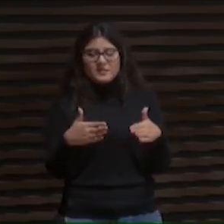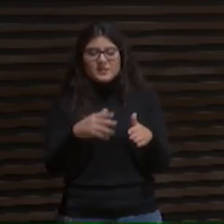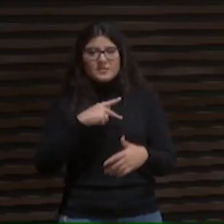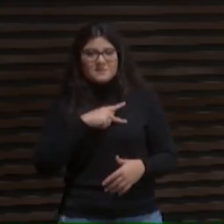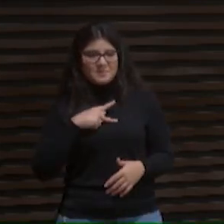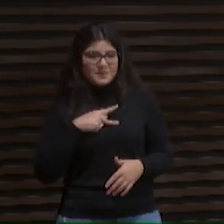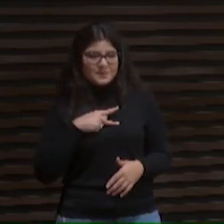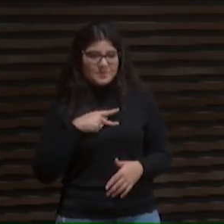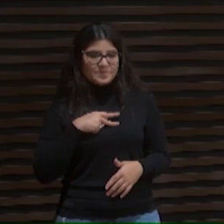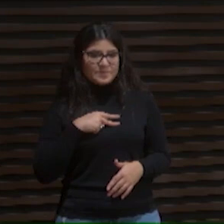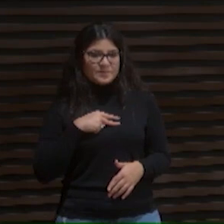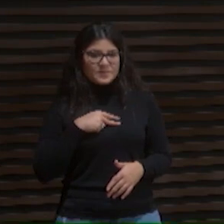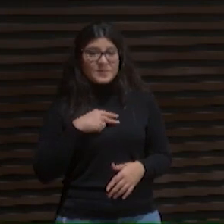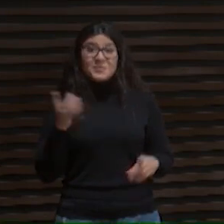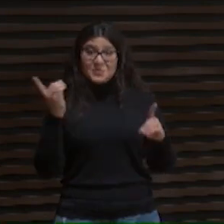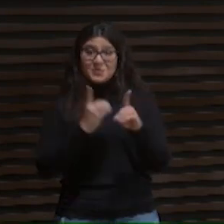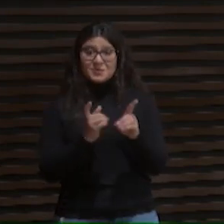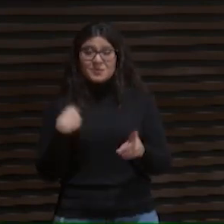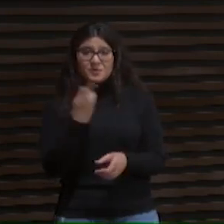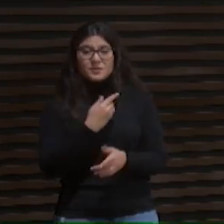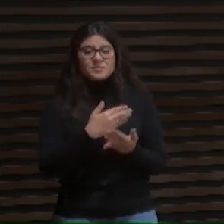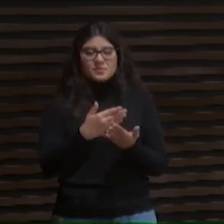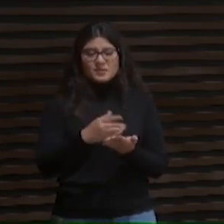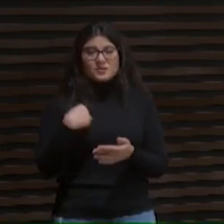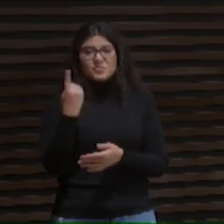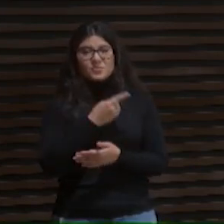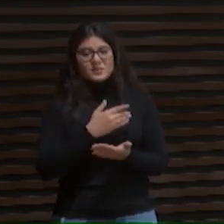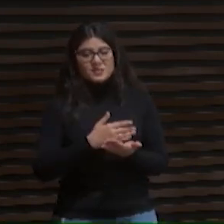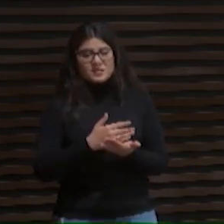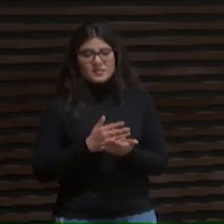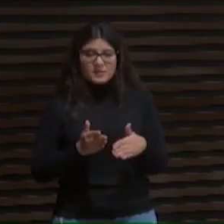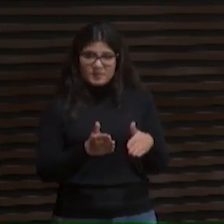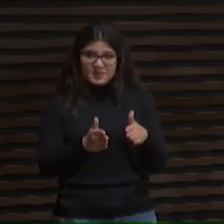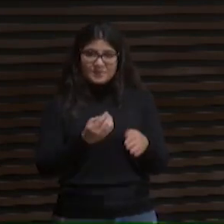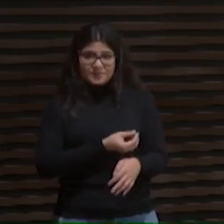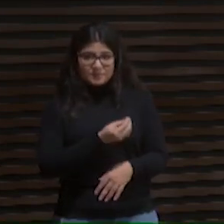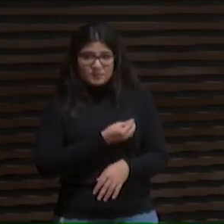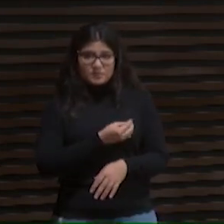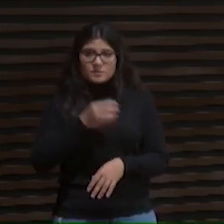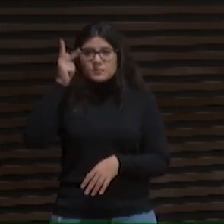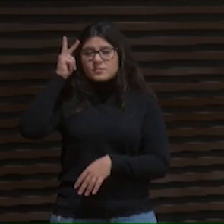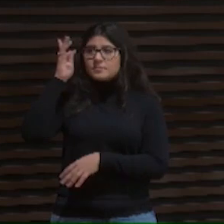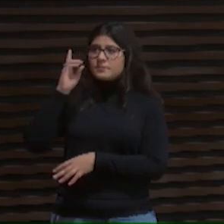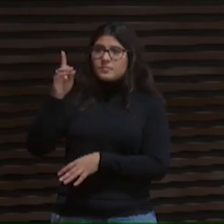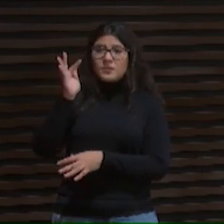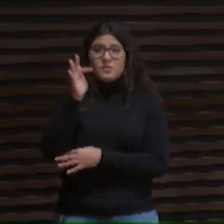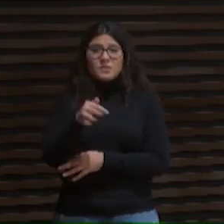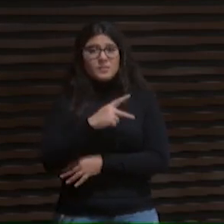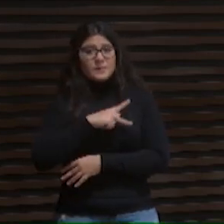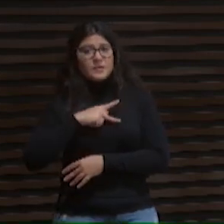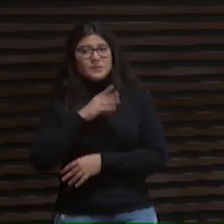no encontro começa a nossa caminhada. E vivendo para Deus, ao final, Paulo é